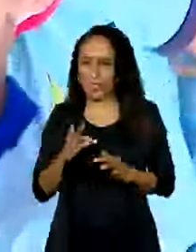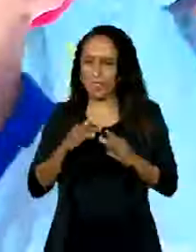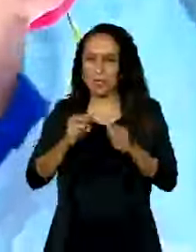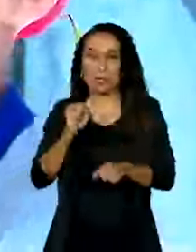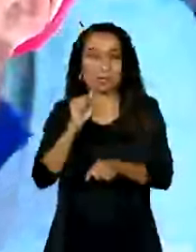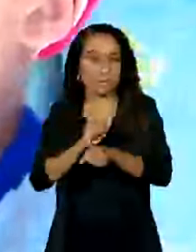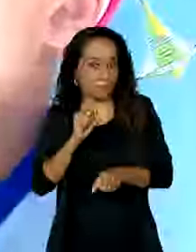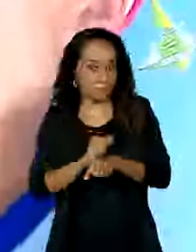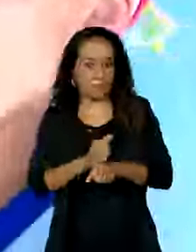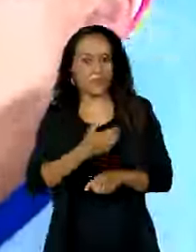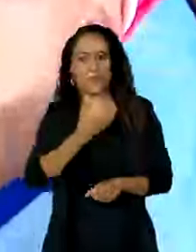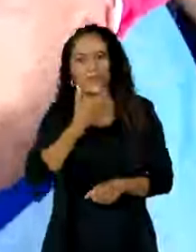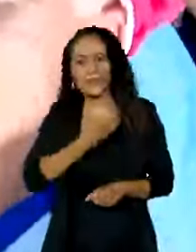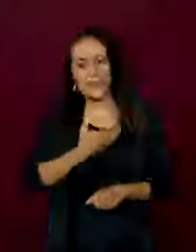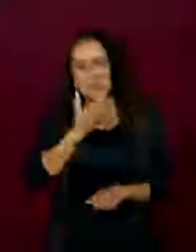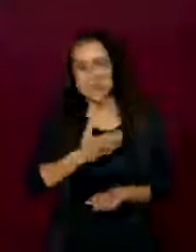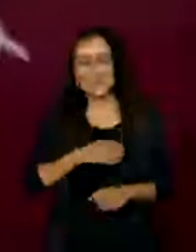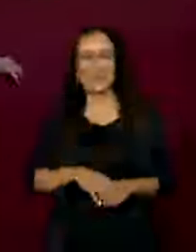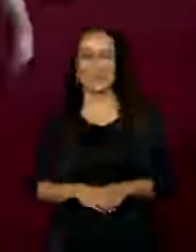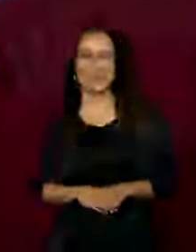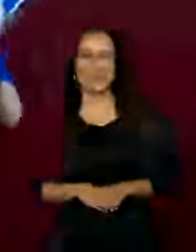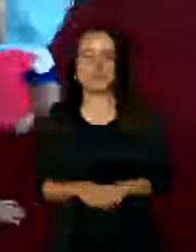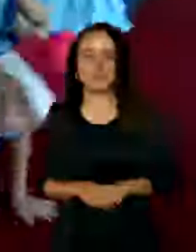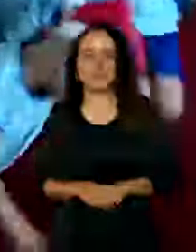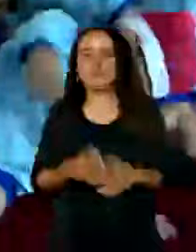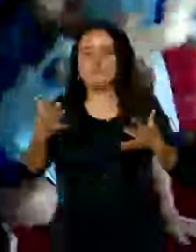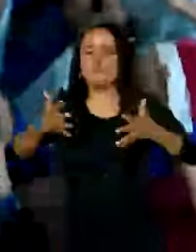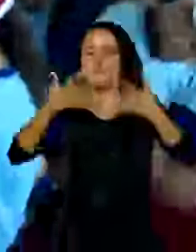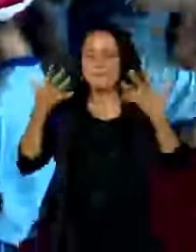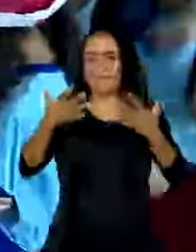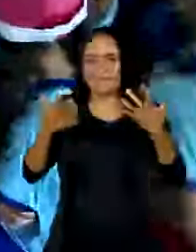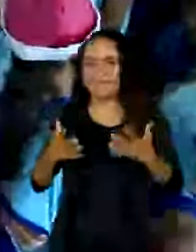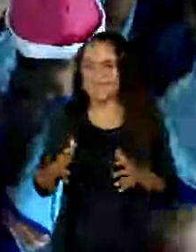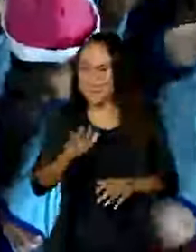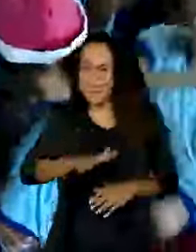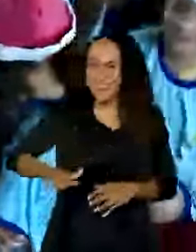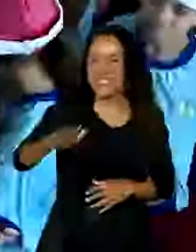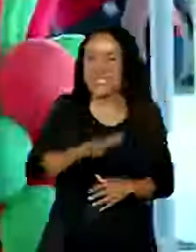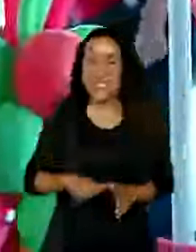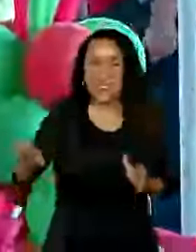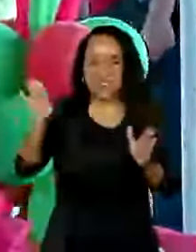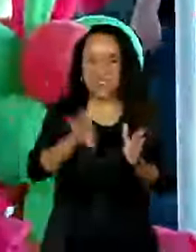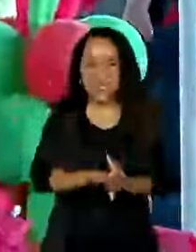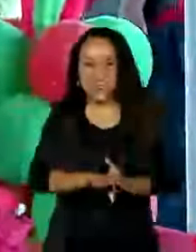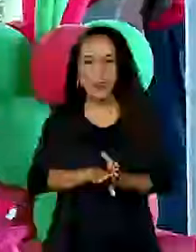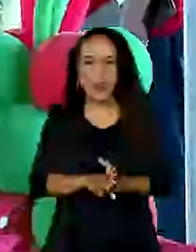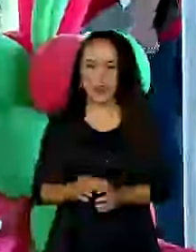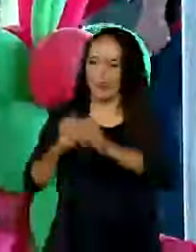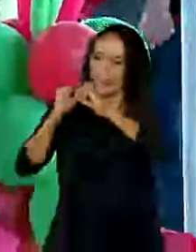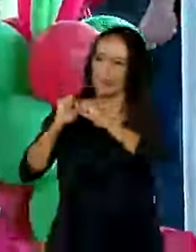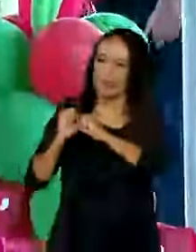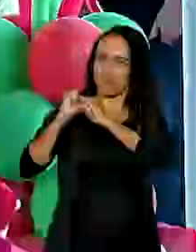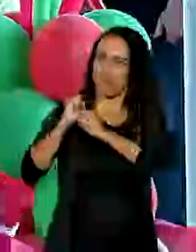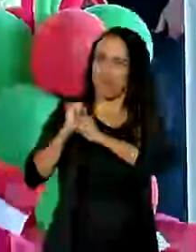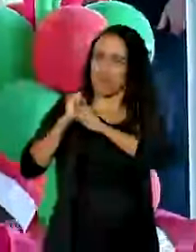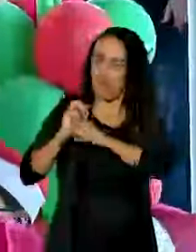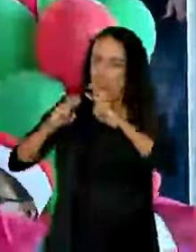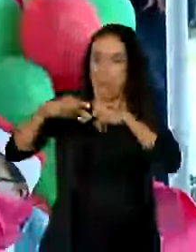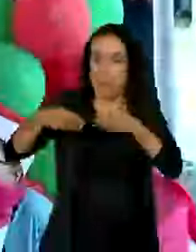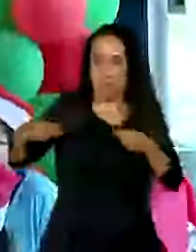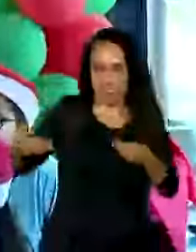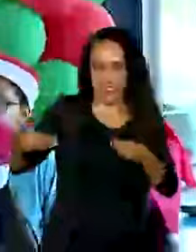pelo bom velhinho. A alegria foi geral quando ele chegou carregando a sacola de